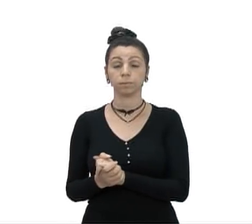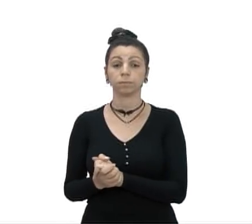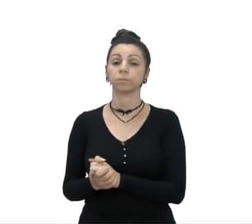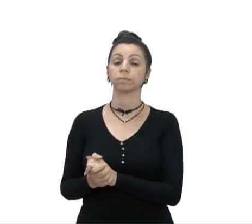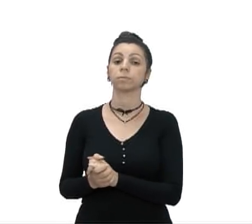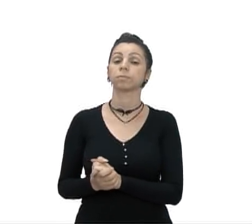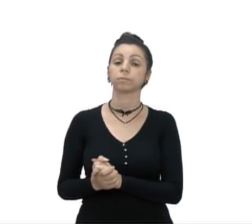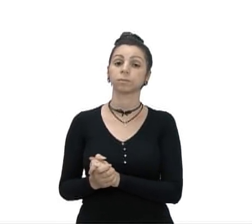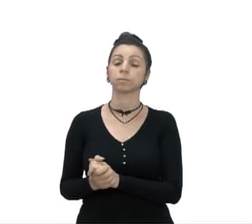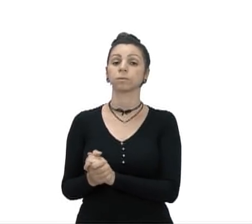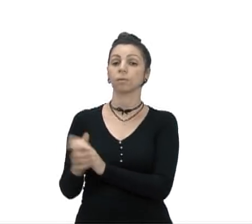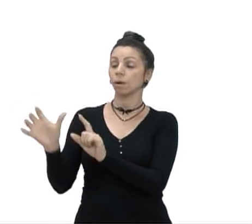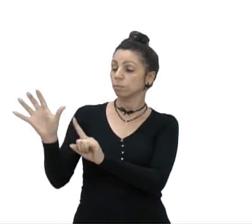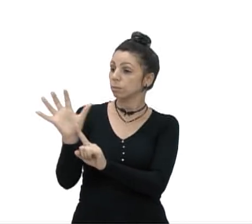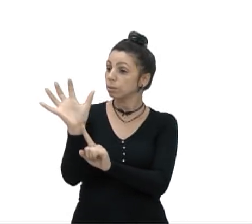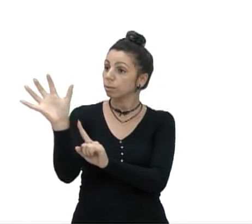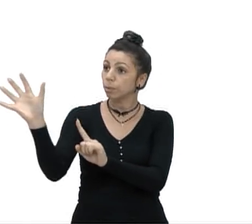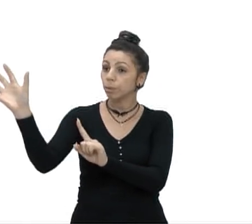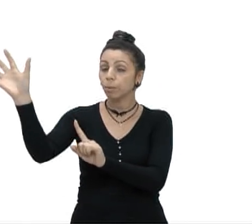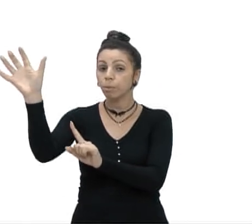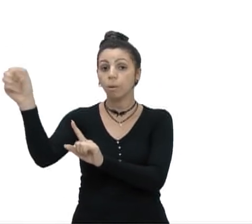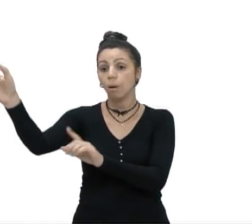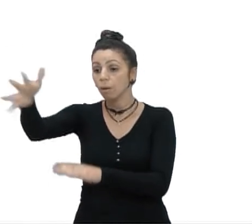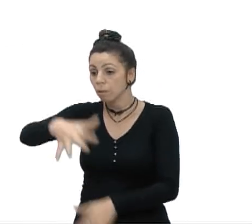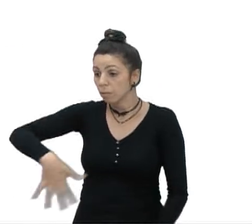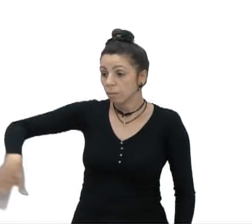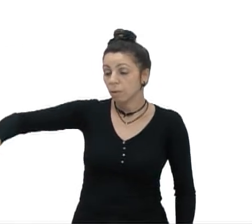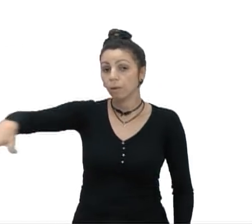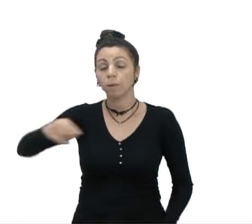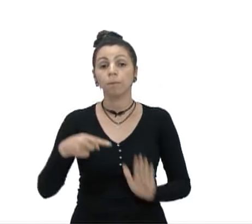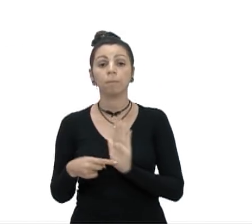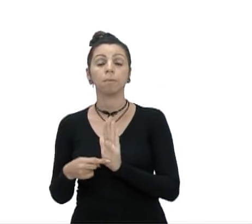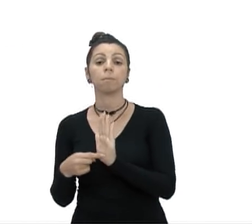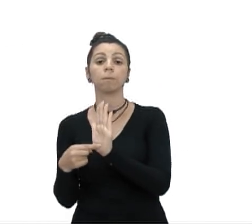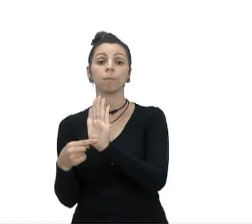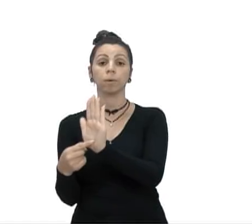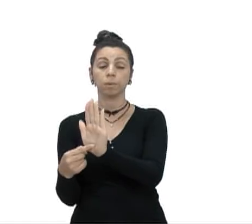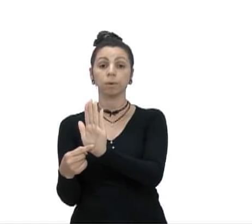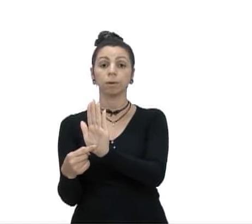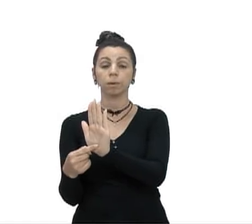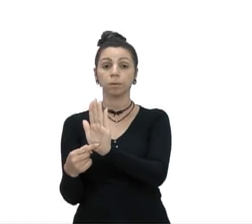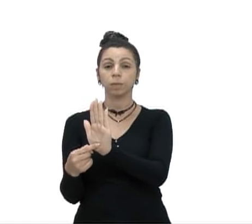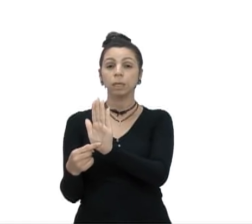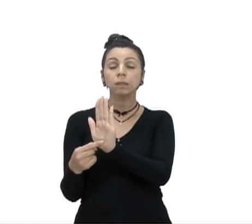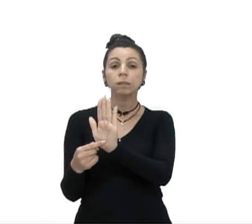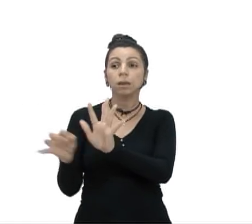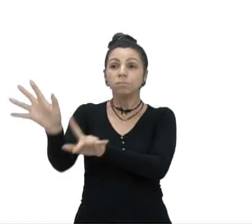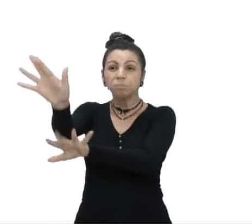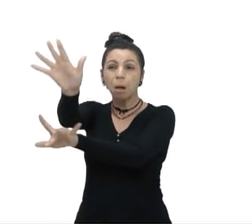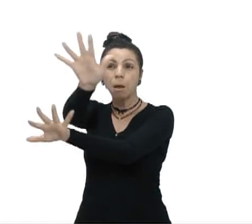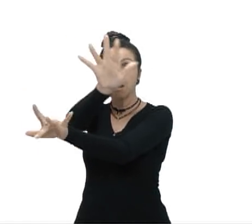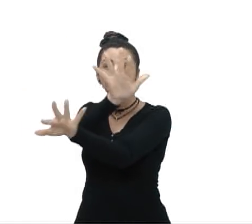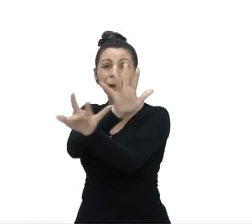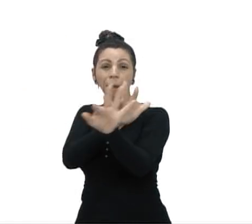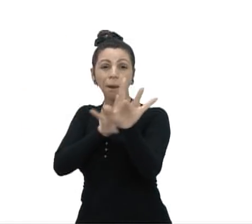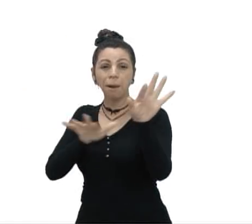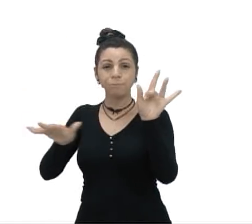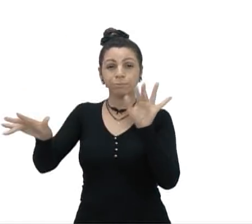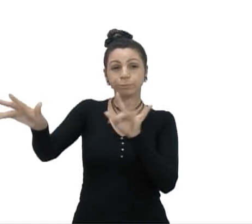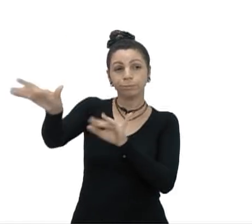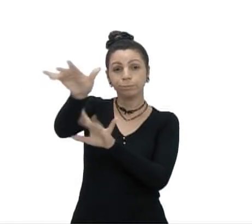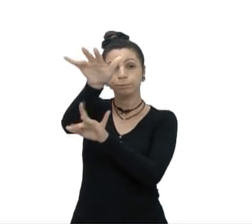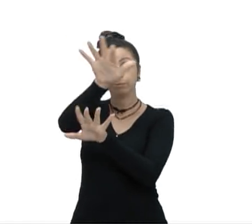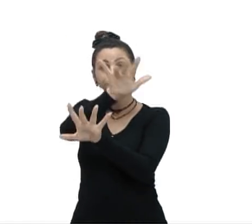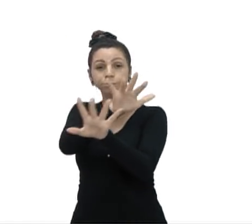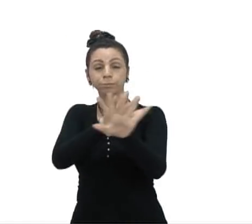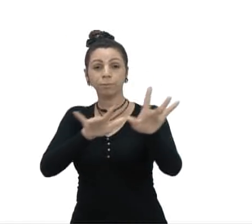ambientais, no estado gasoso, a matéria apresenta suas partículas bem afastadas, permitindo a